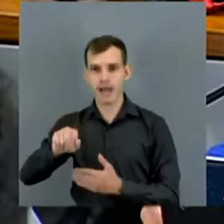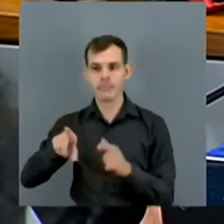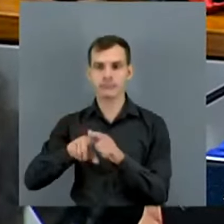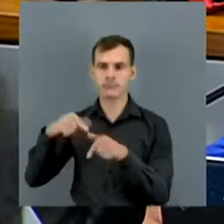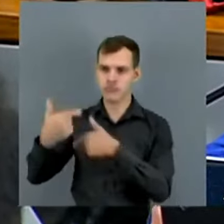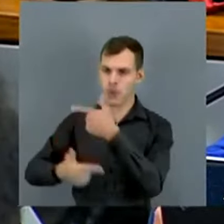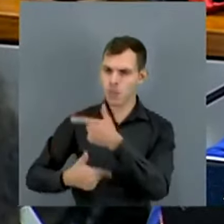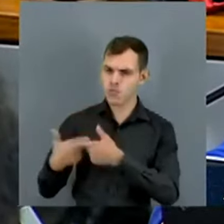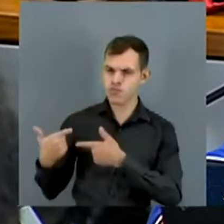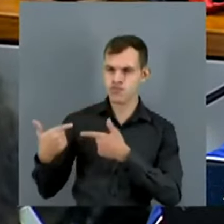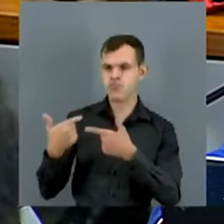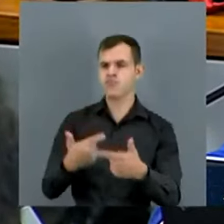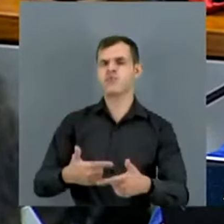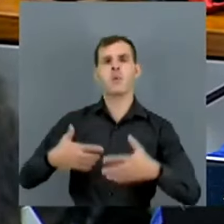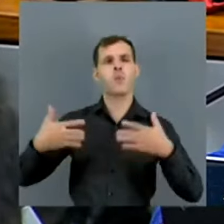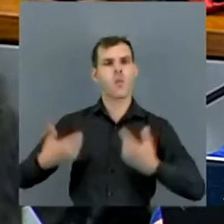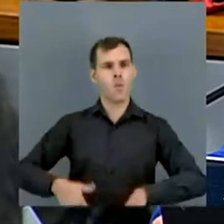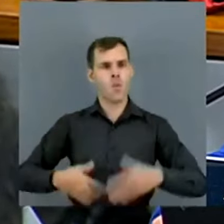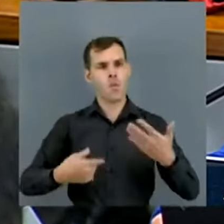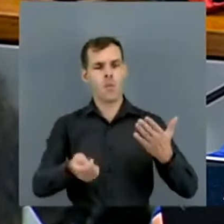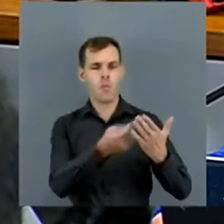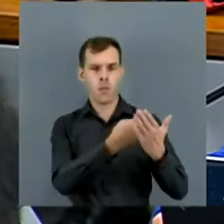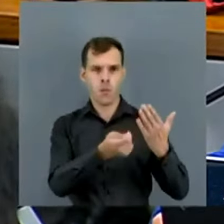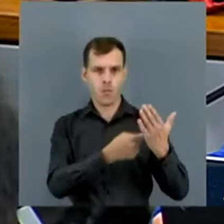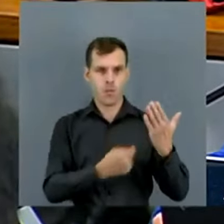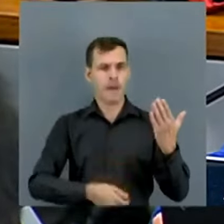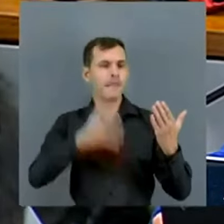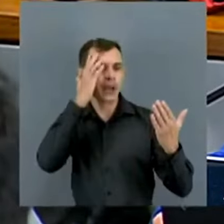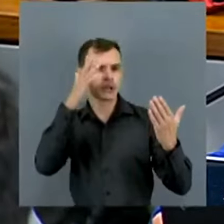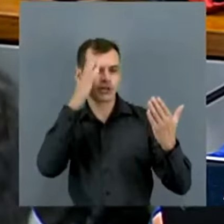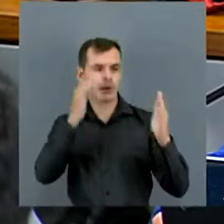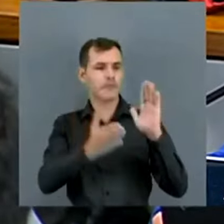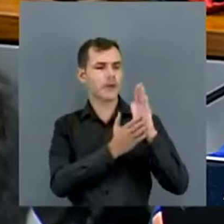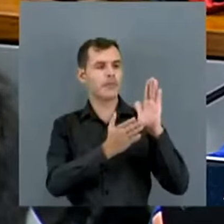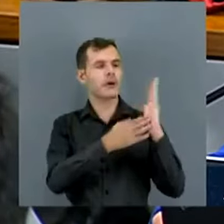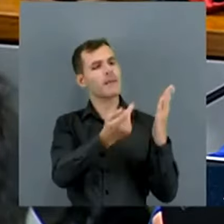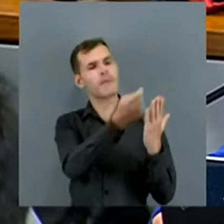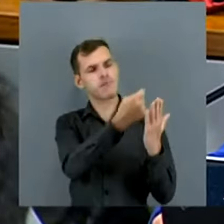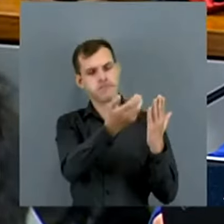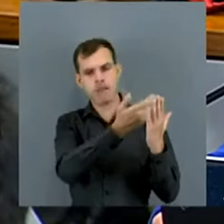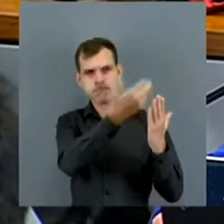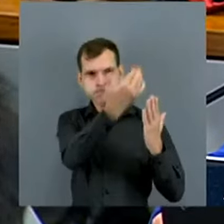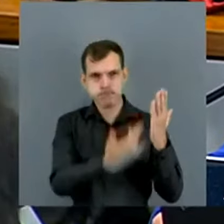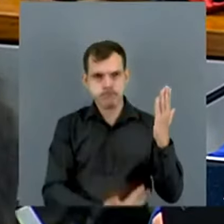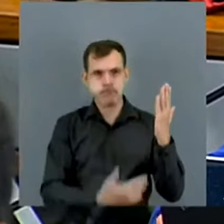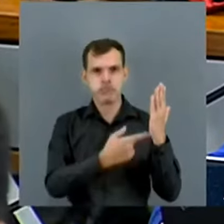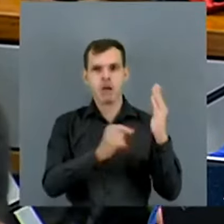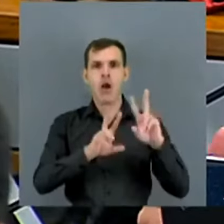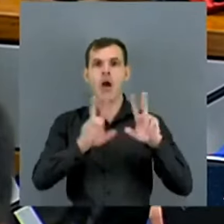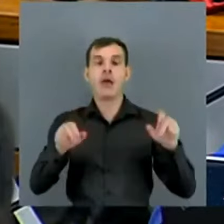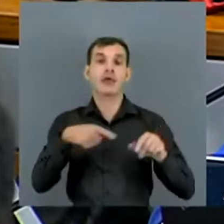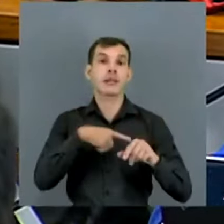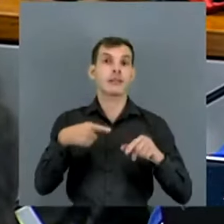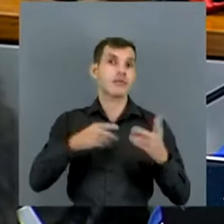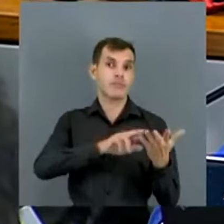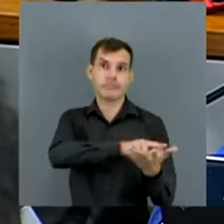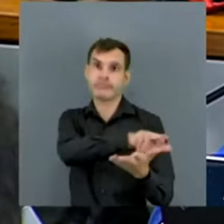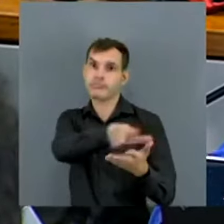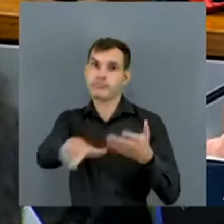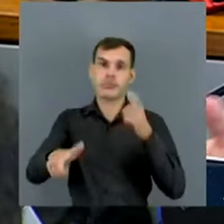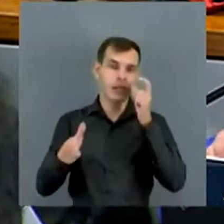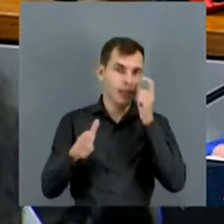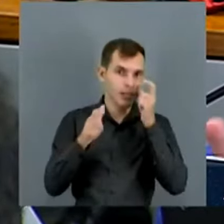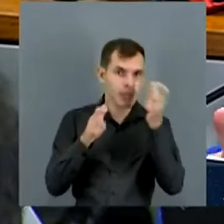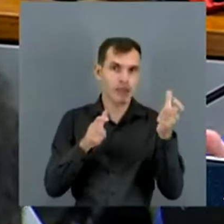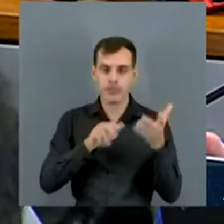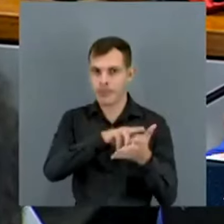Acompanhamos a fala do senador Isalcir Lucas, agora falando o senador Alan Rick. Pois é, você acompanhando aí o debate entre